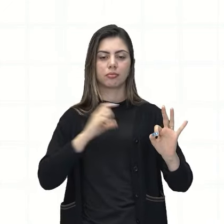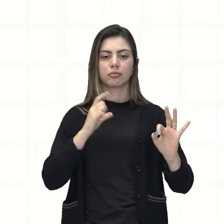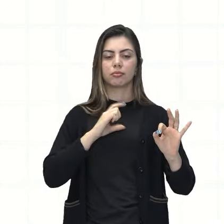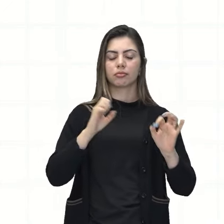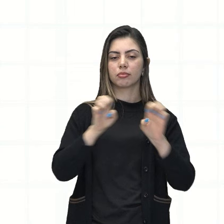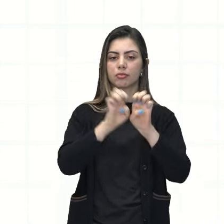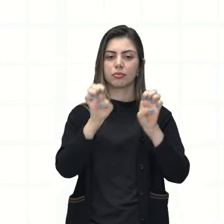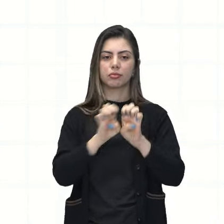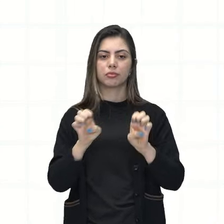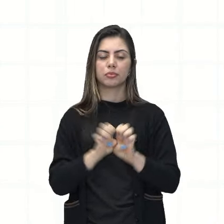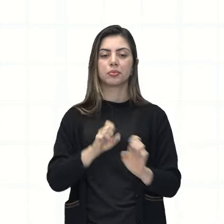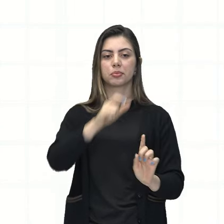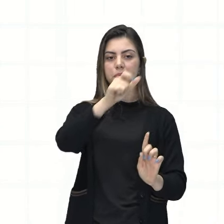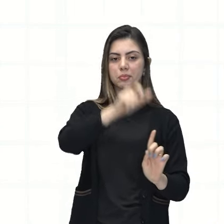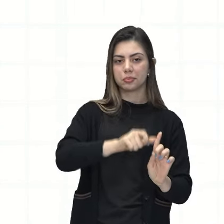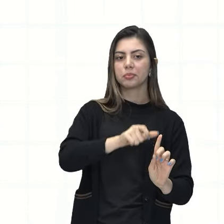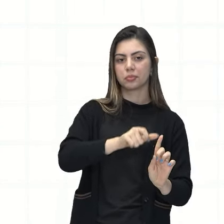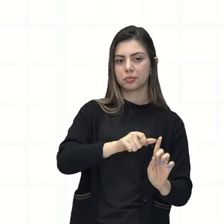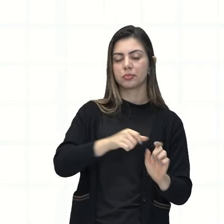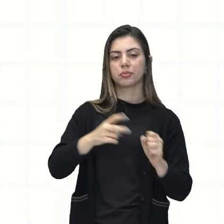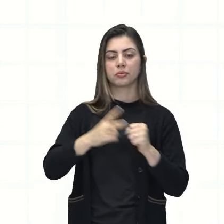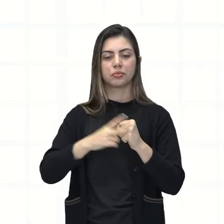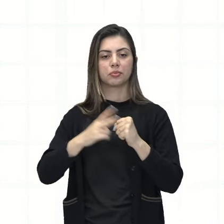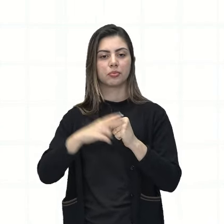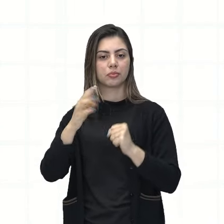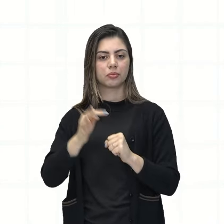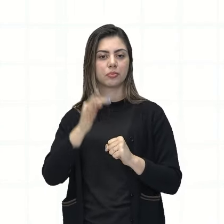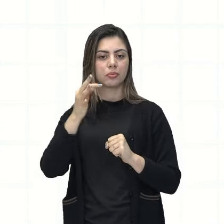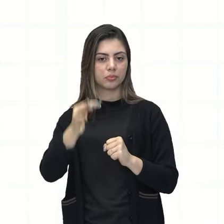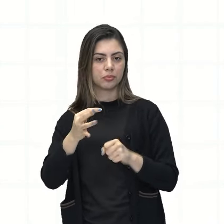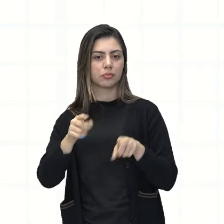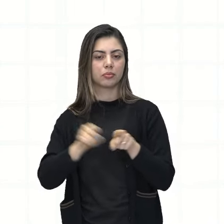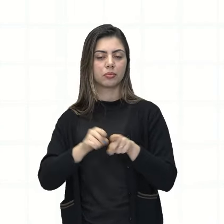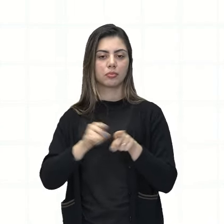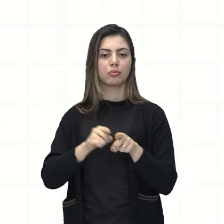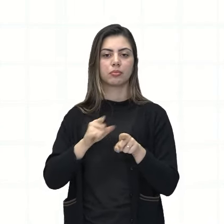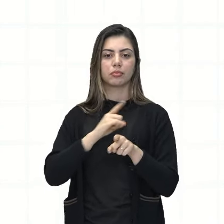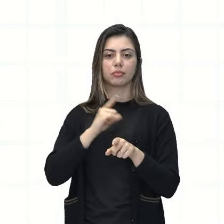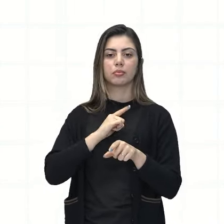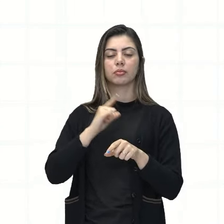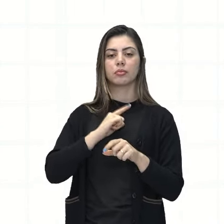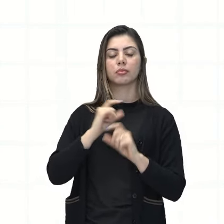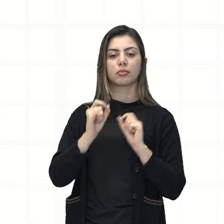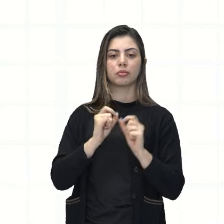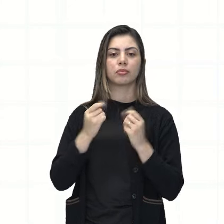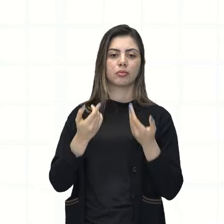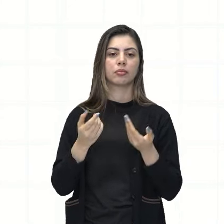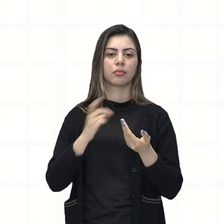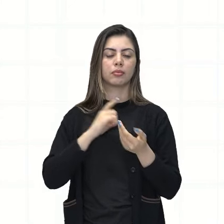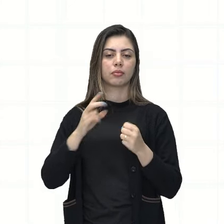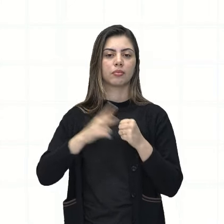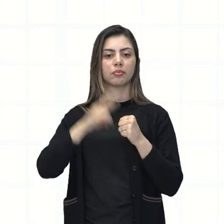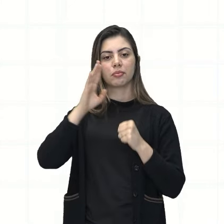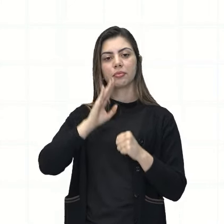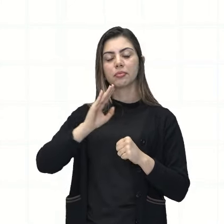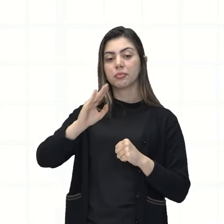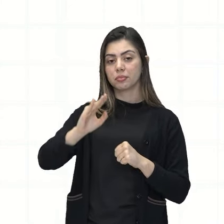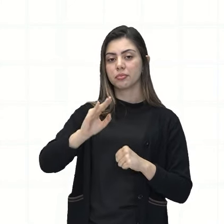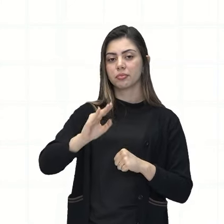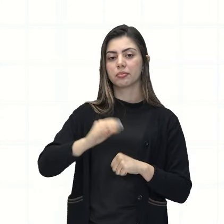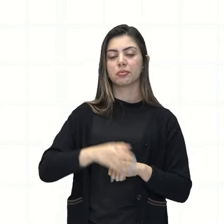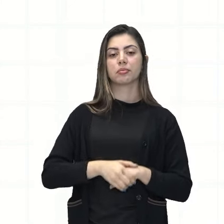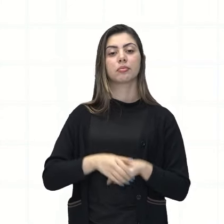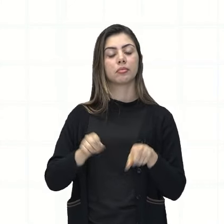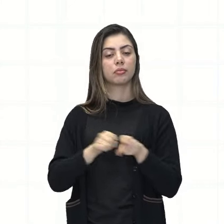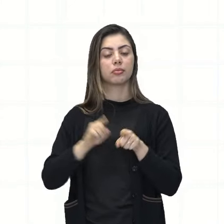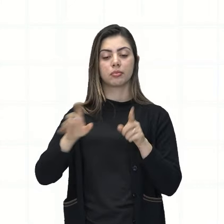I, verbo to be am, o going to está também, o verbo principal é surf on the net, e